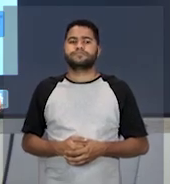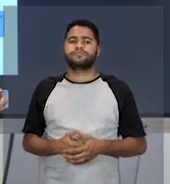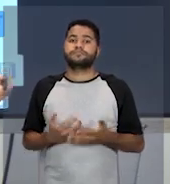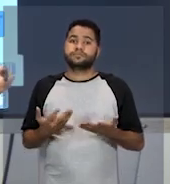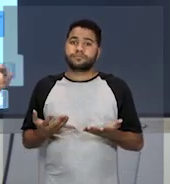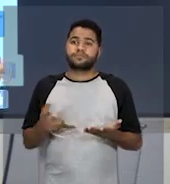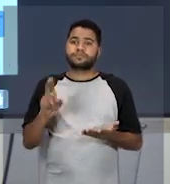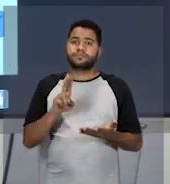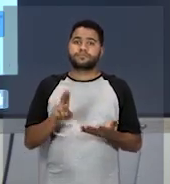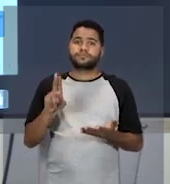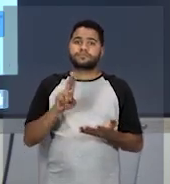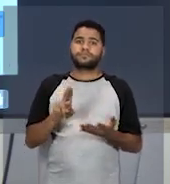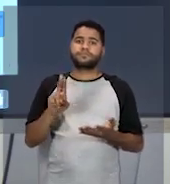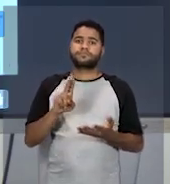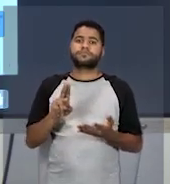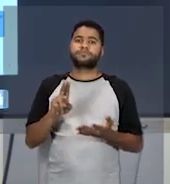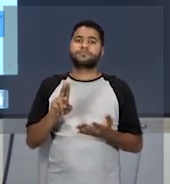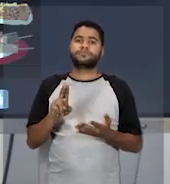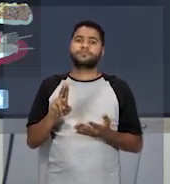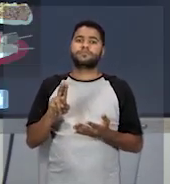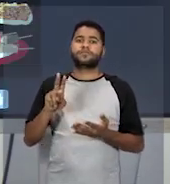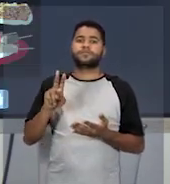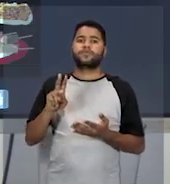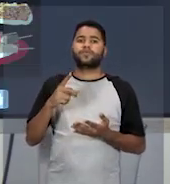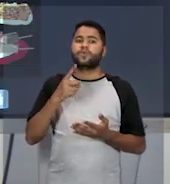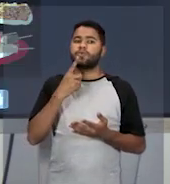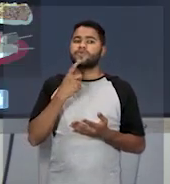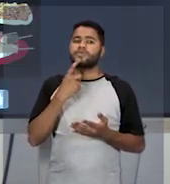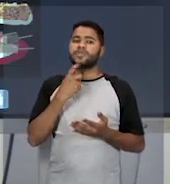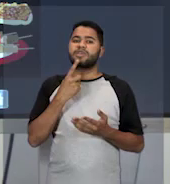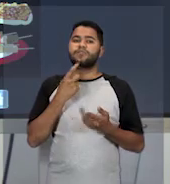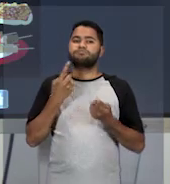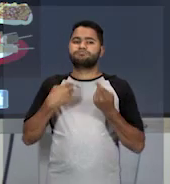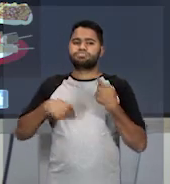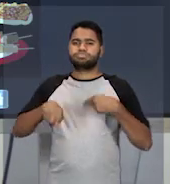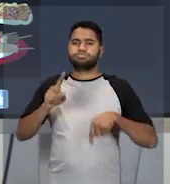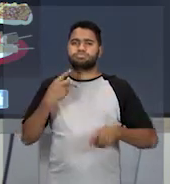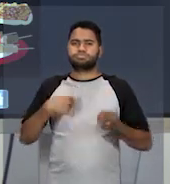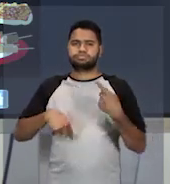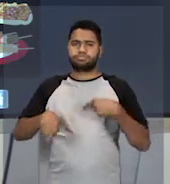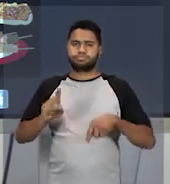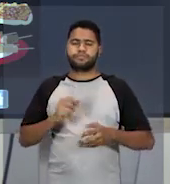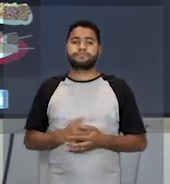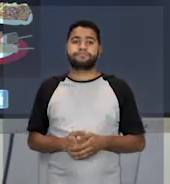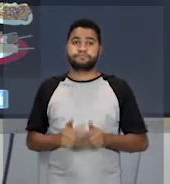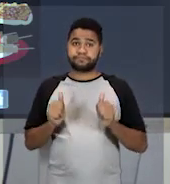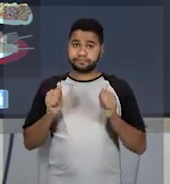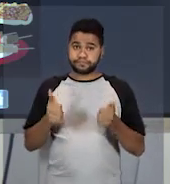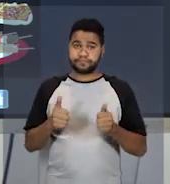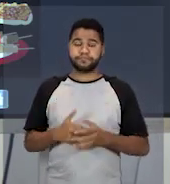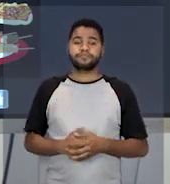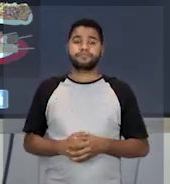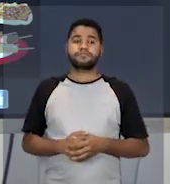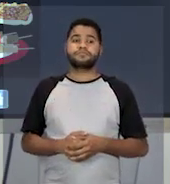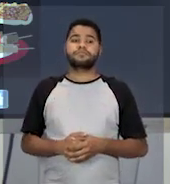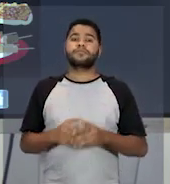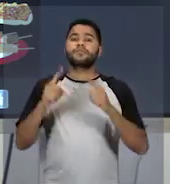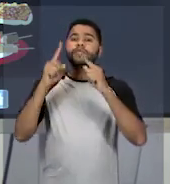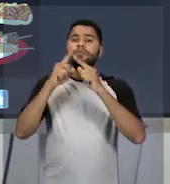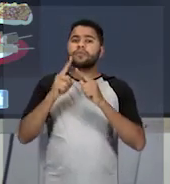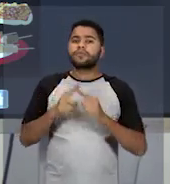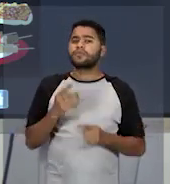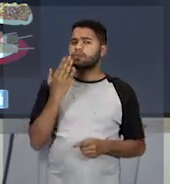através aí dos vasos sanguíneos. Isso é um resumão, tá? Beleza, vamos lá. Tipos de